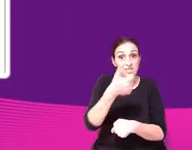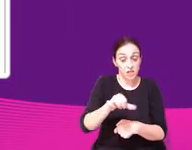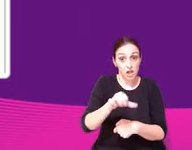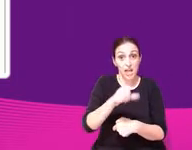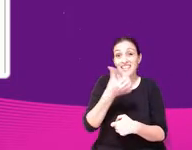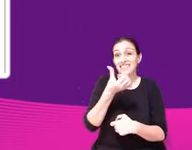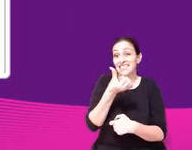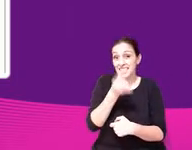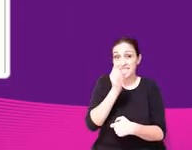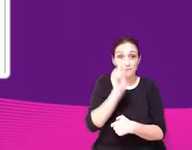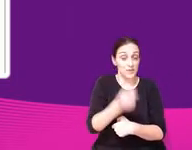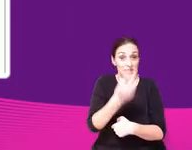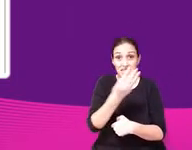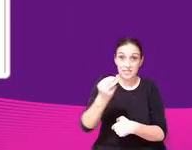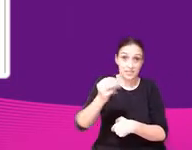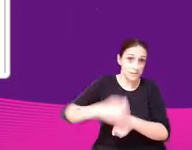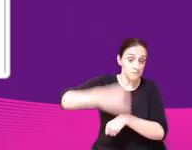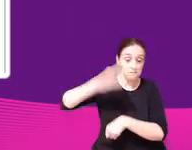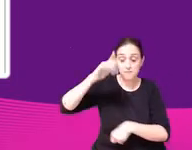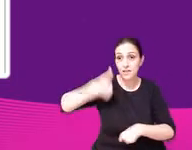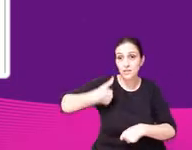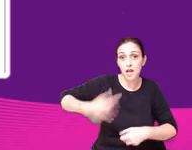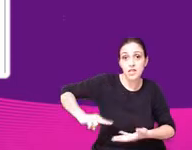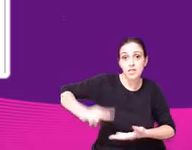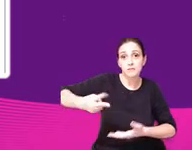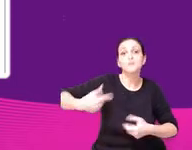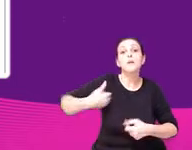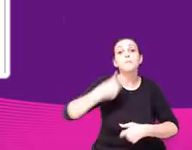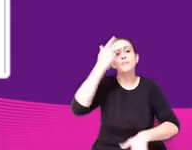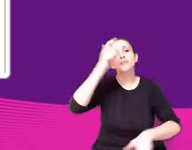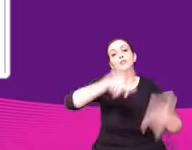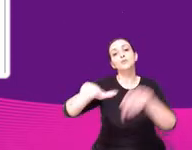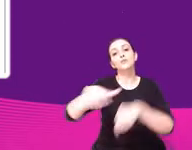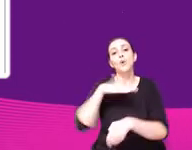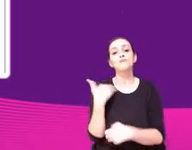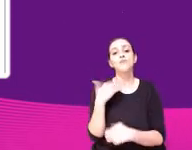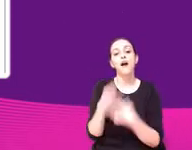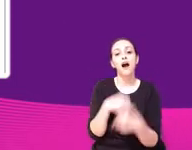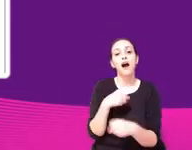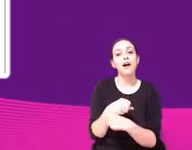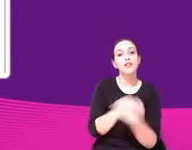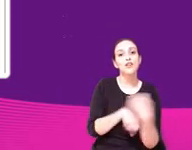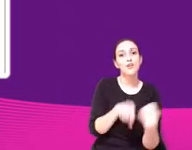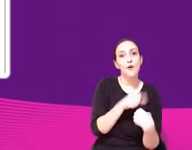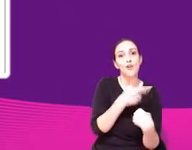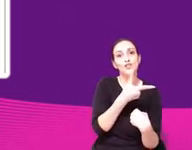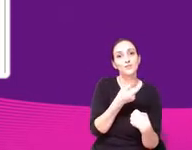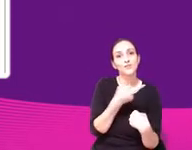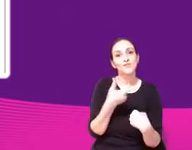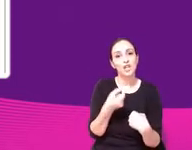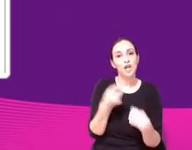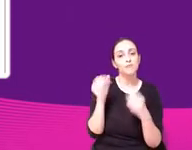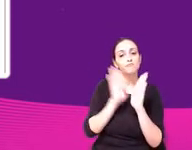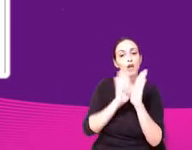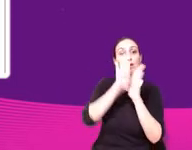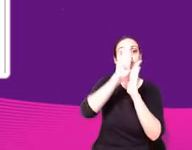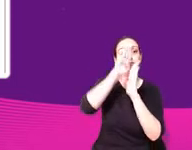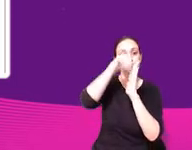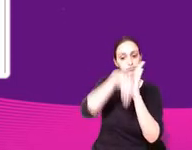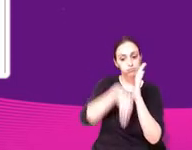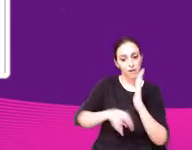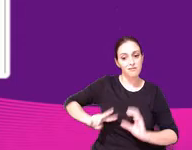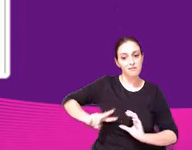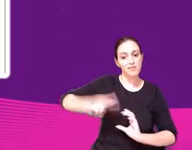e 83% com doador falecido. Em 2020, com a pandemia, houve uma diminuição dos números de transplantes